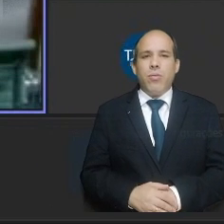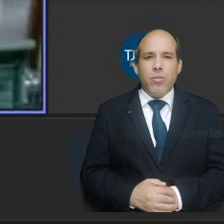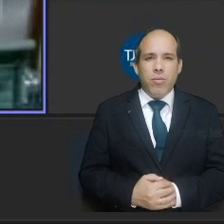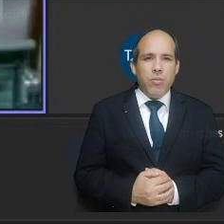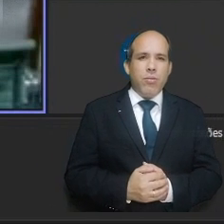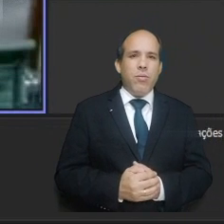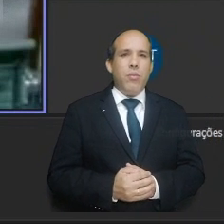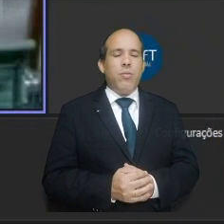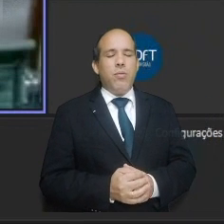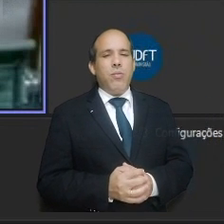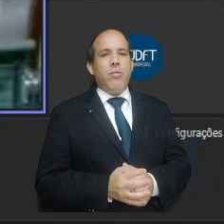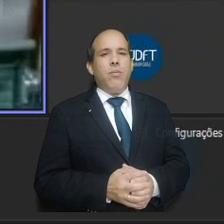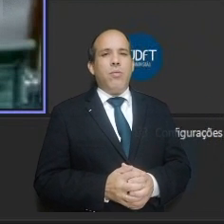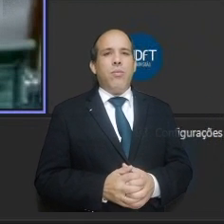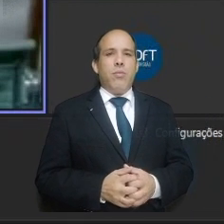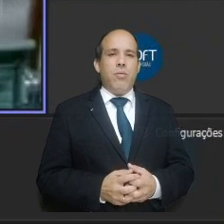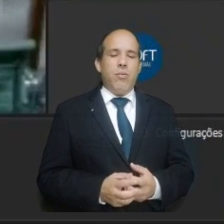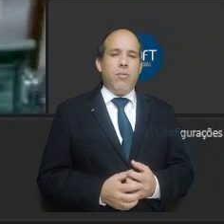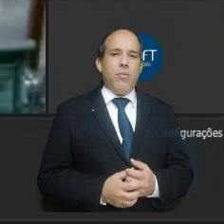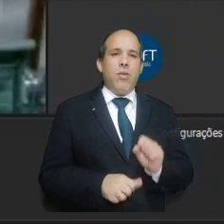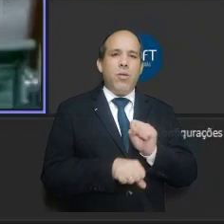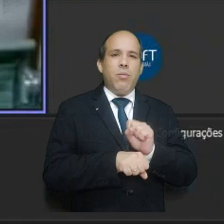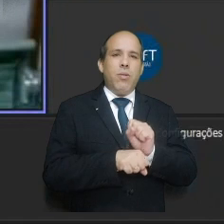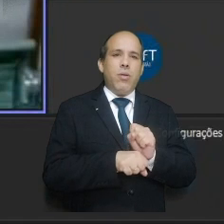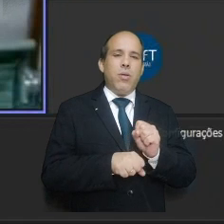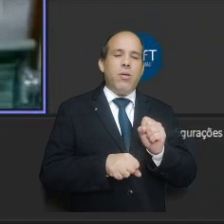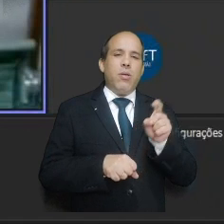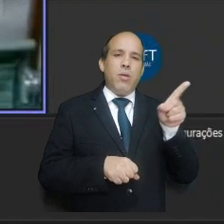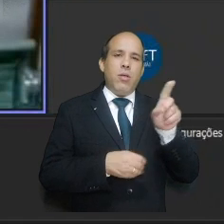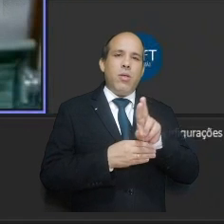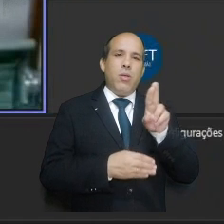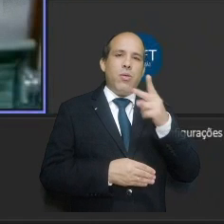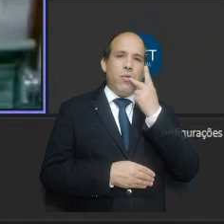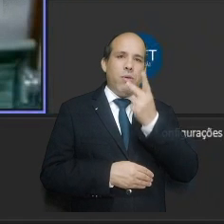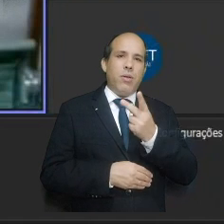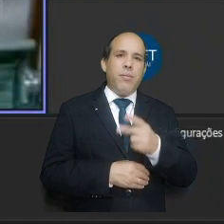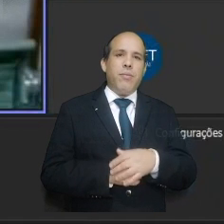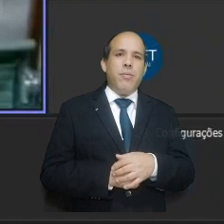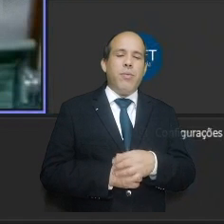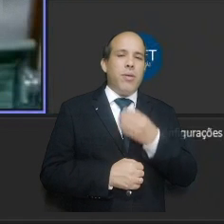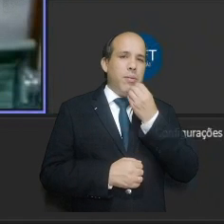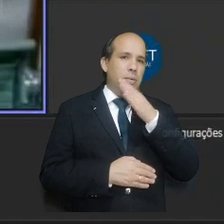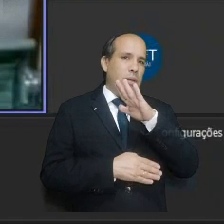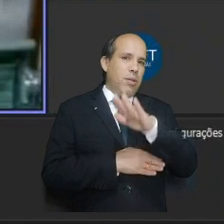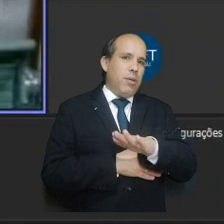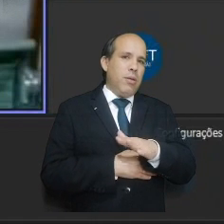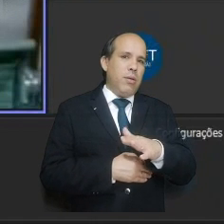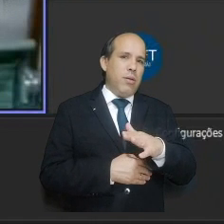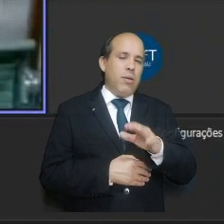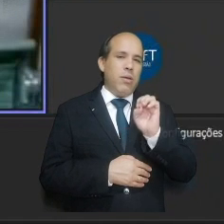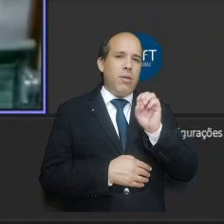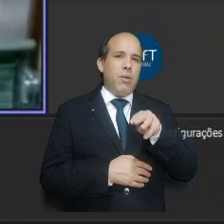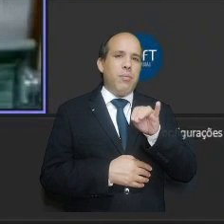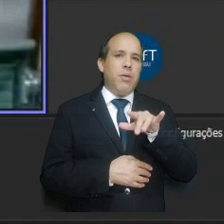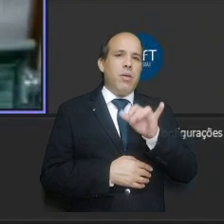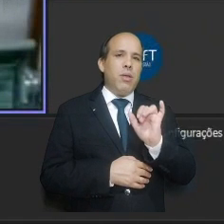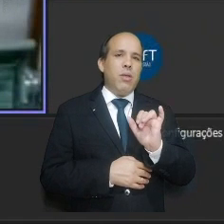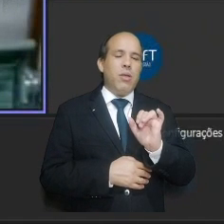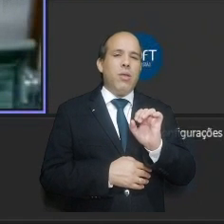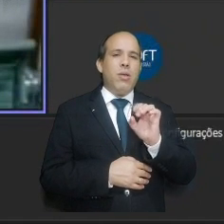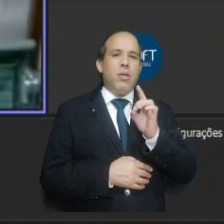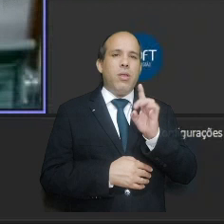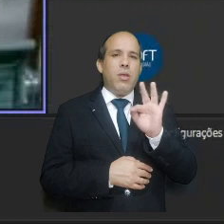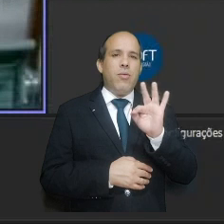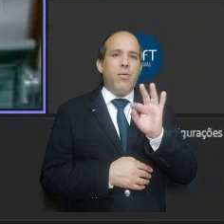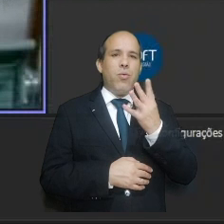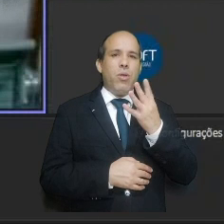completo, a OAB, e aguardar a manifestação do eminente relator, por gentileza. Boa tarde, excelências. Emily